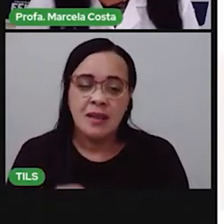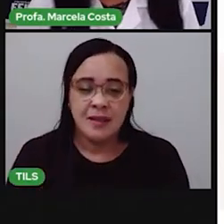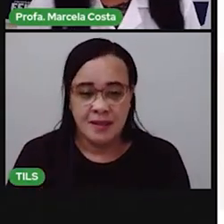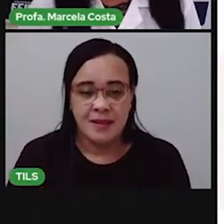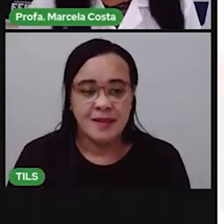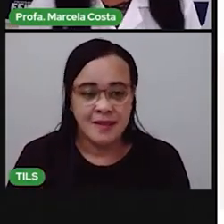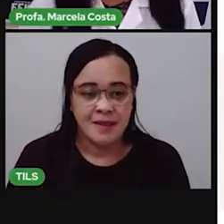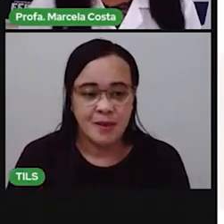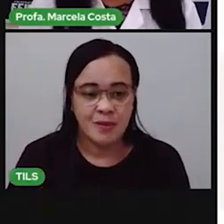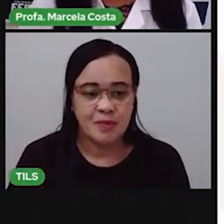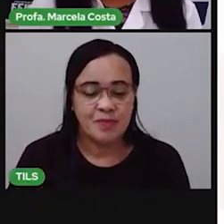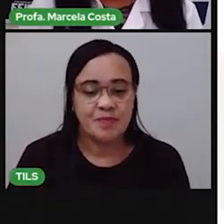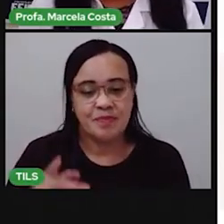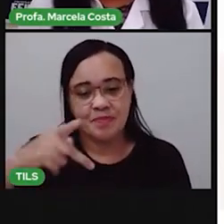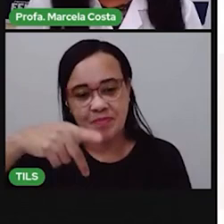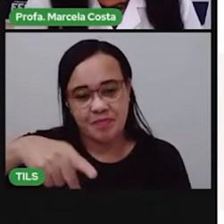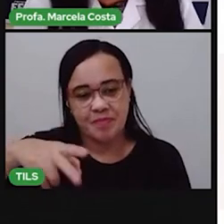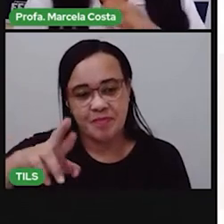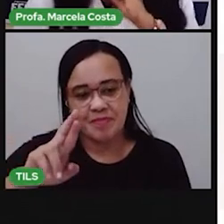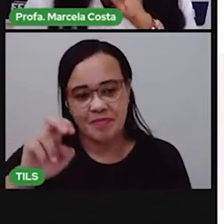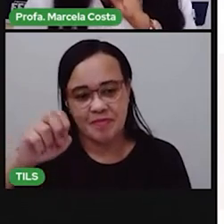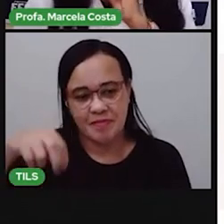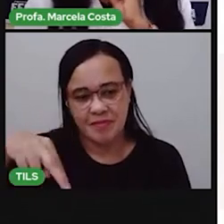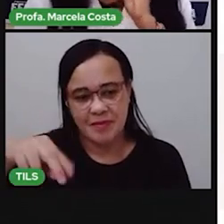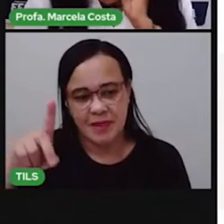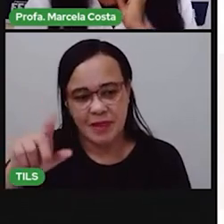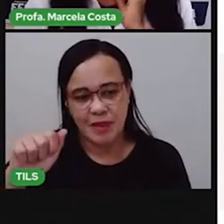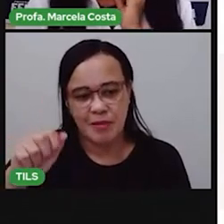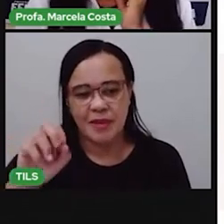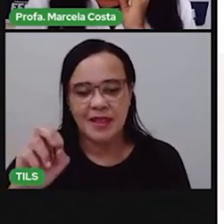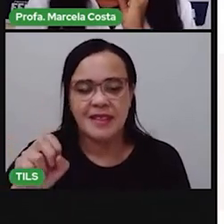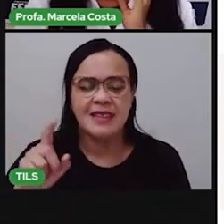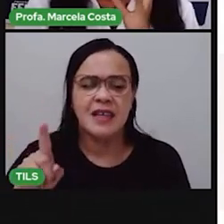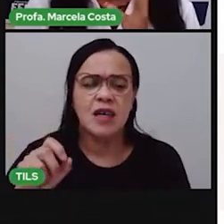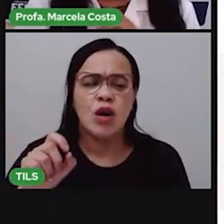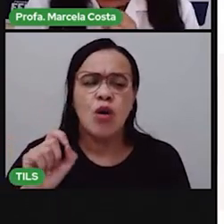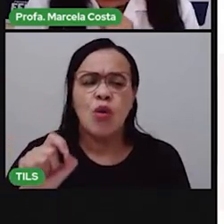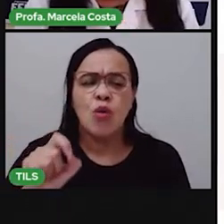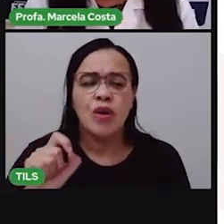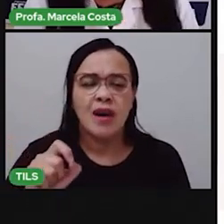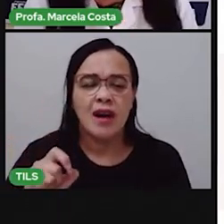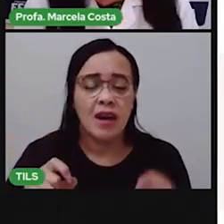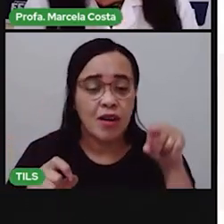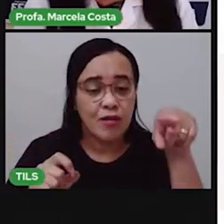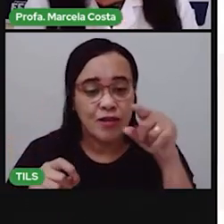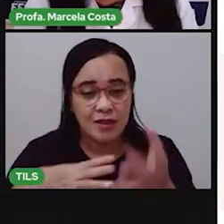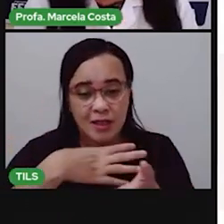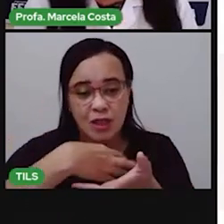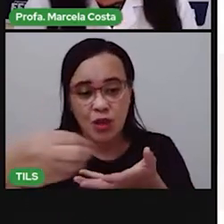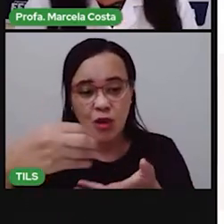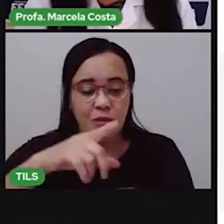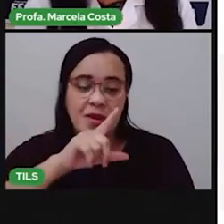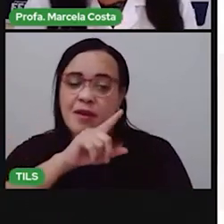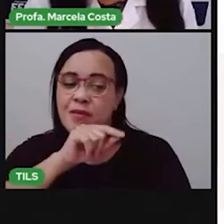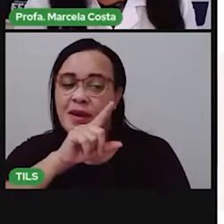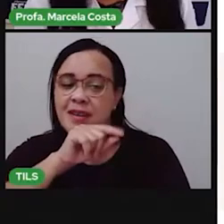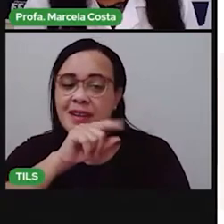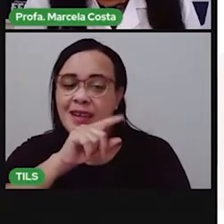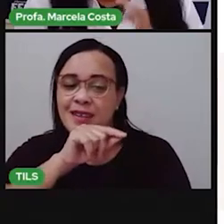que a gente vai combinar aqui. Vai ser você imitar um passarinho cantando,